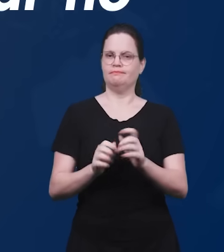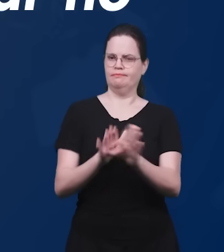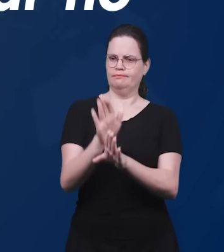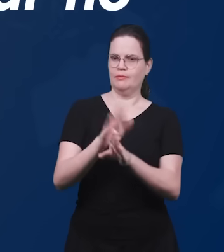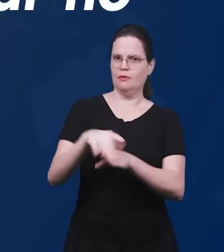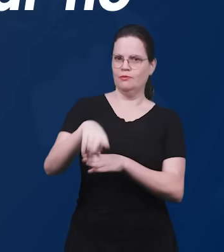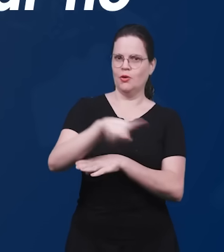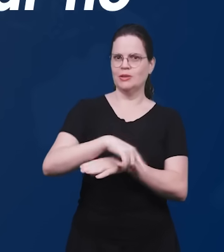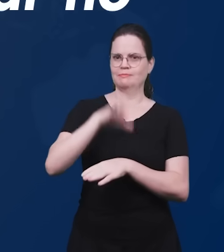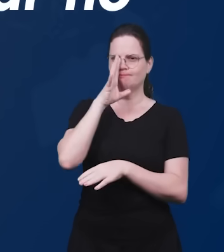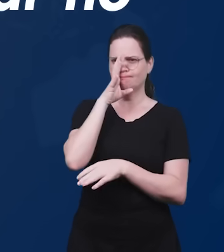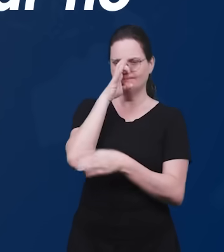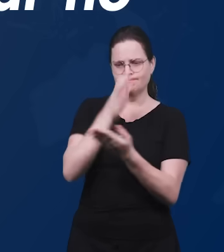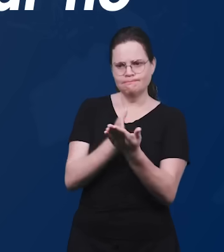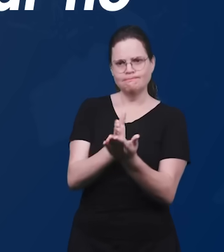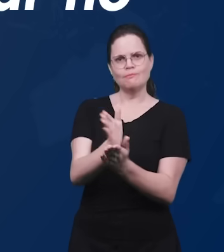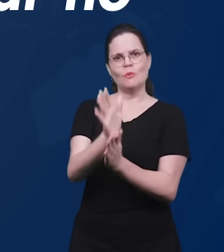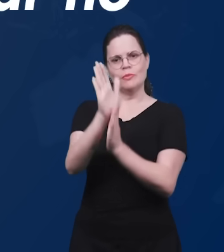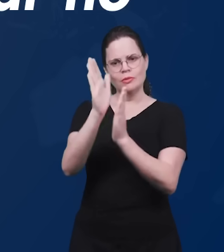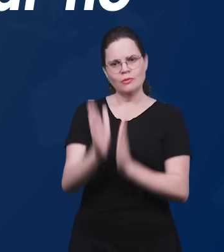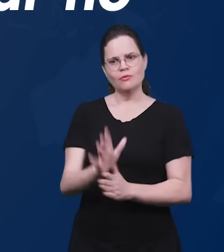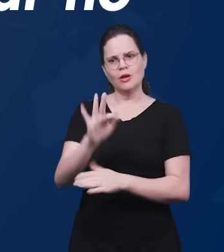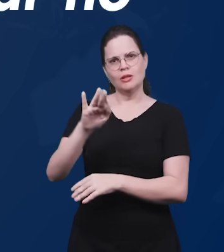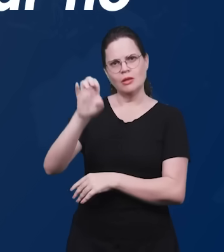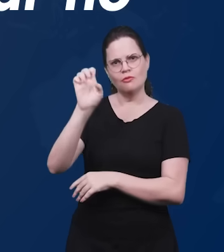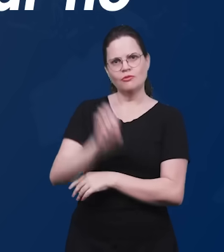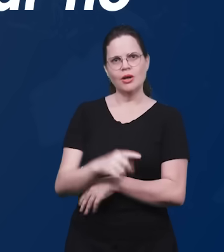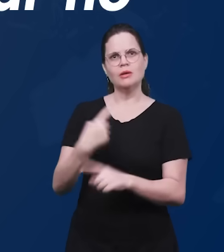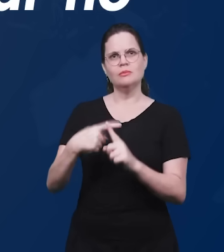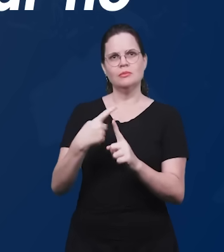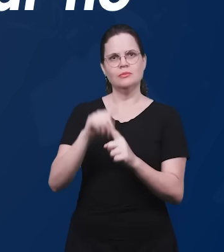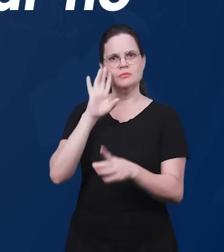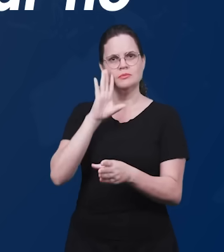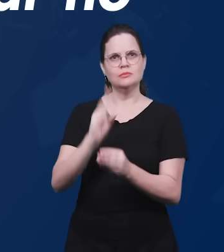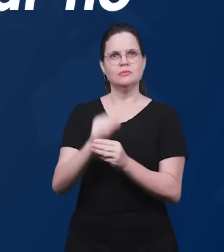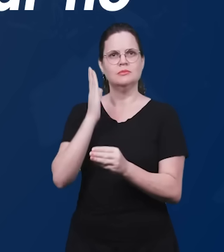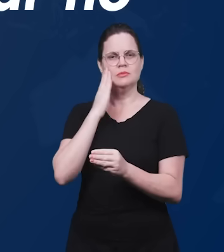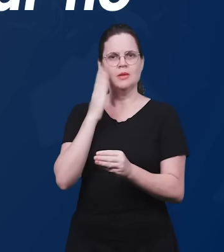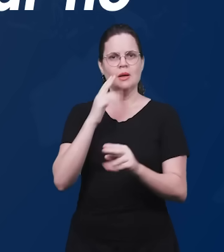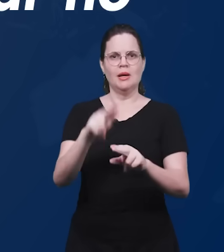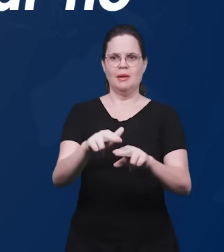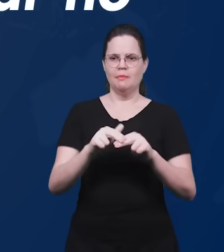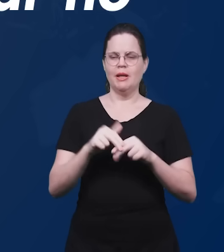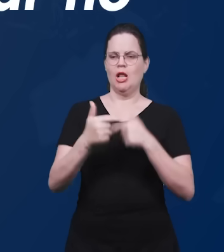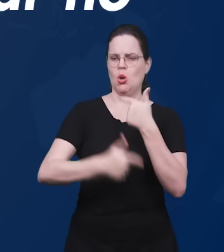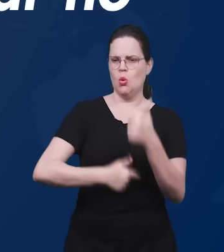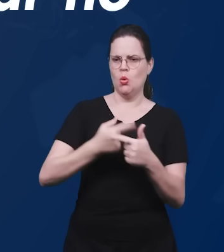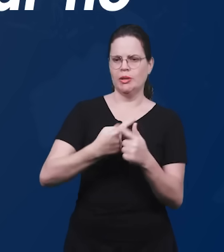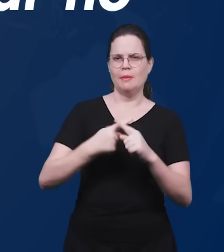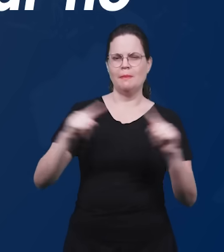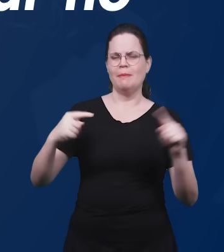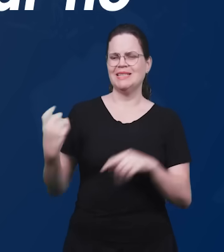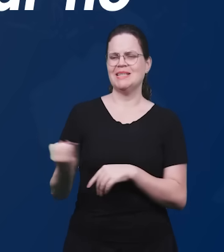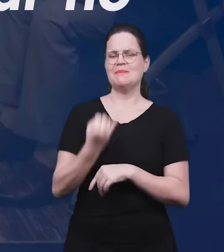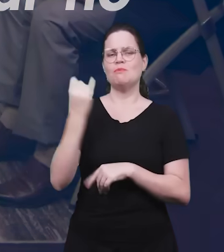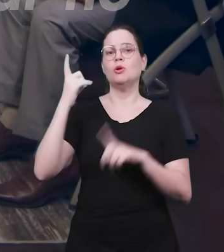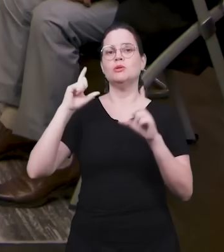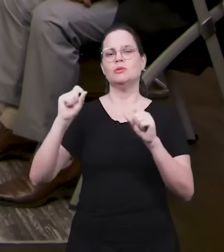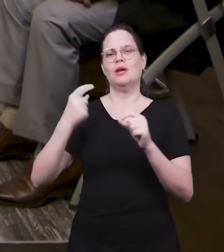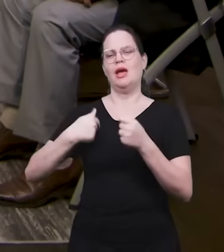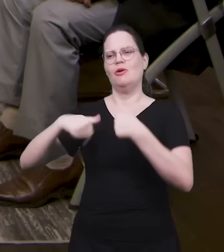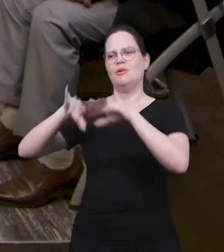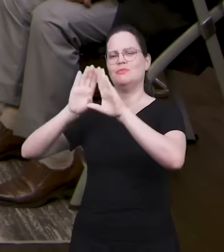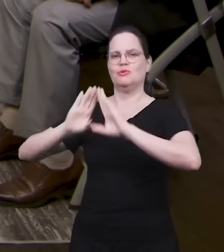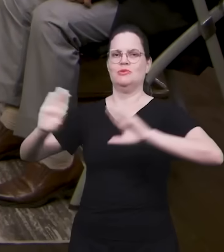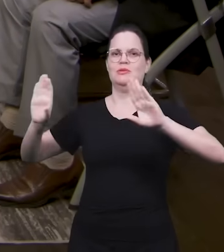a permanecer na fé, pois que por muitas tribulações nos importa entrar no reino de Deus. Já